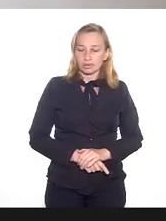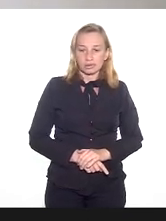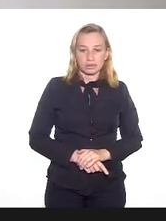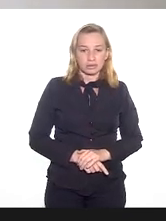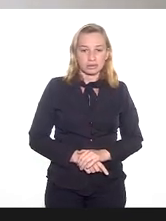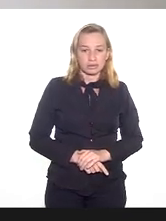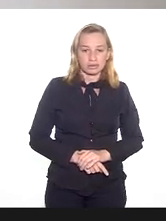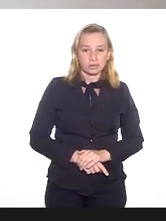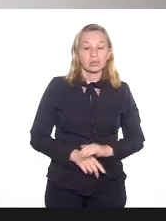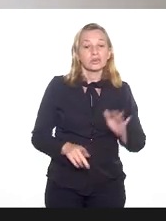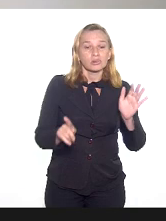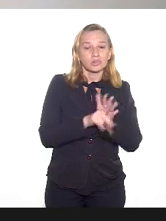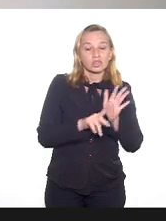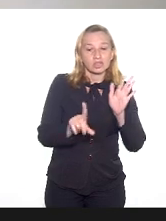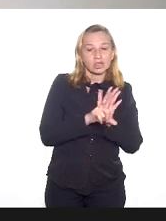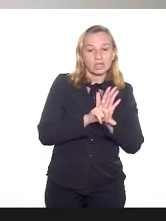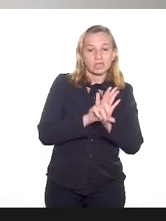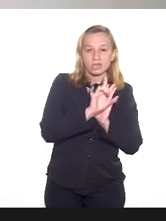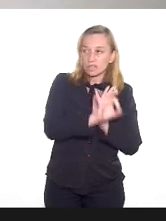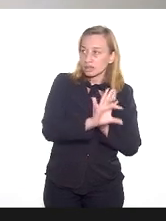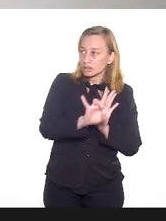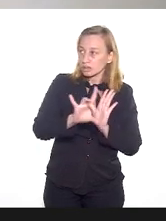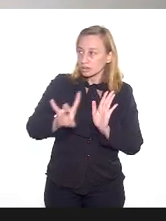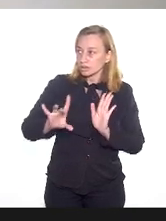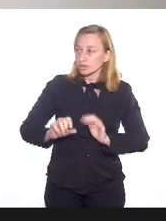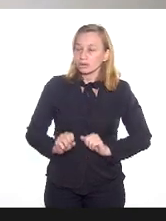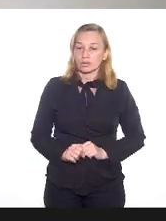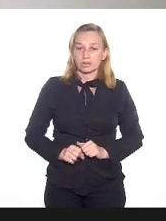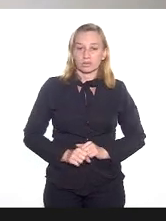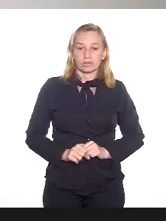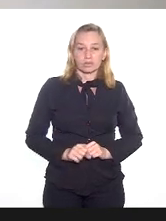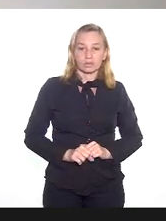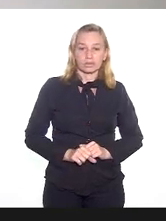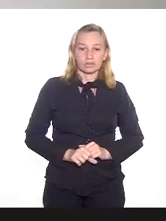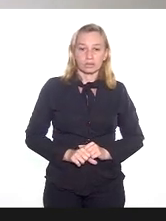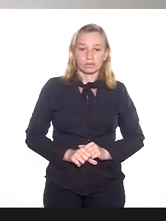de lei, um de cada vez, para que